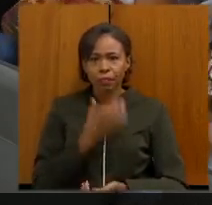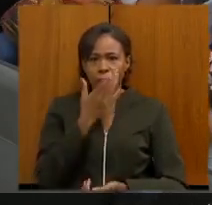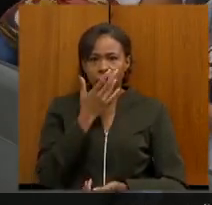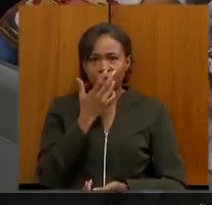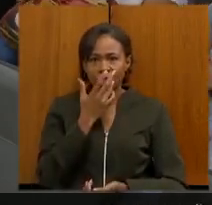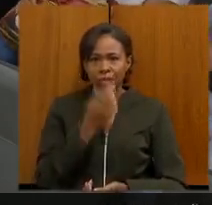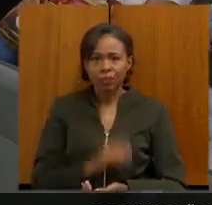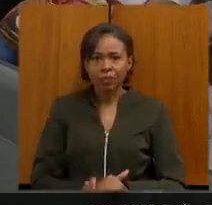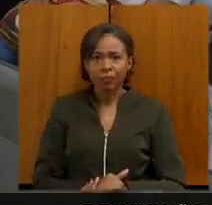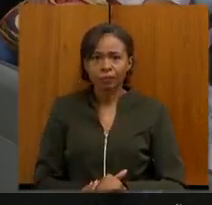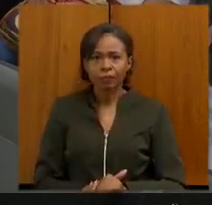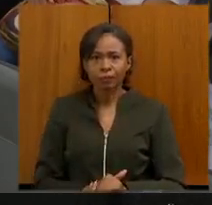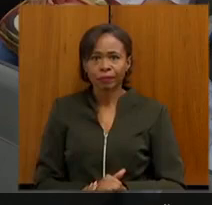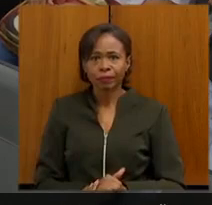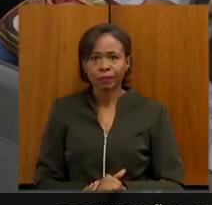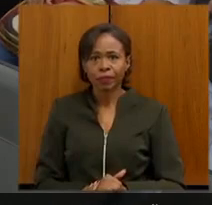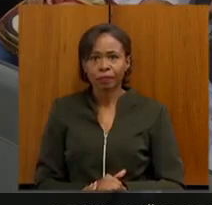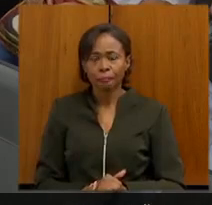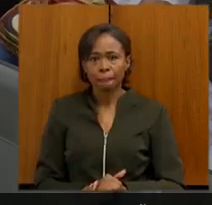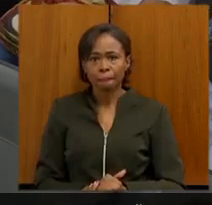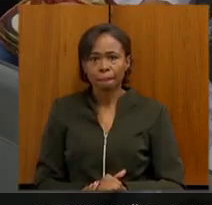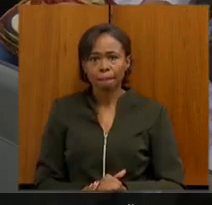E aí